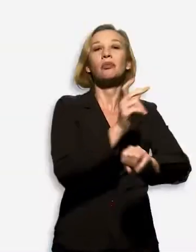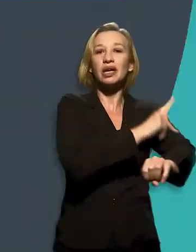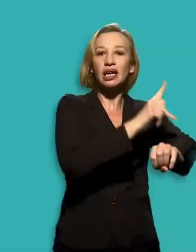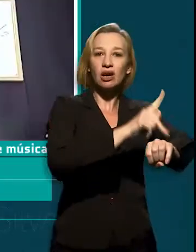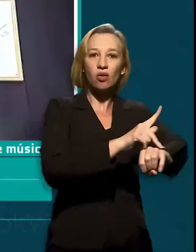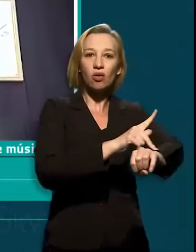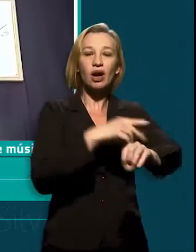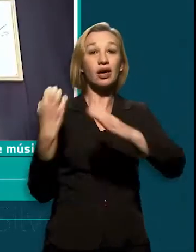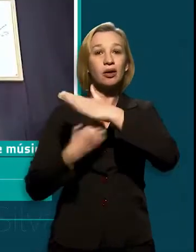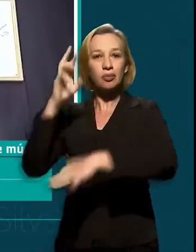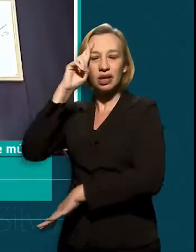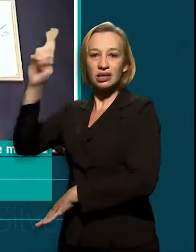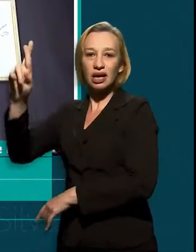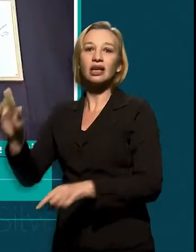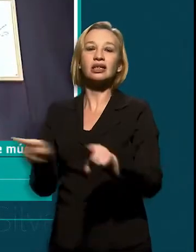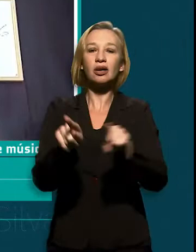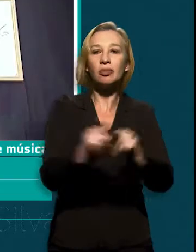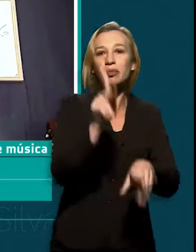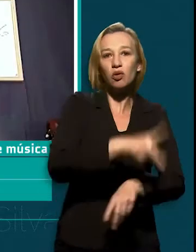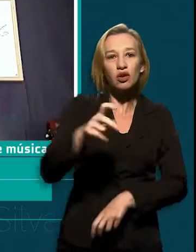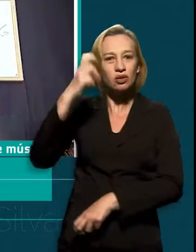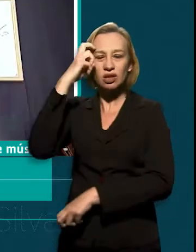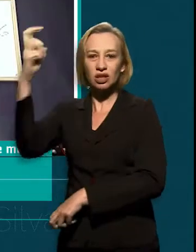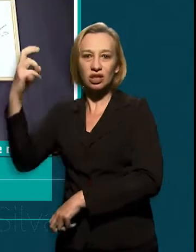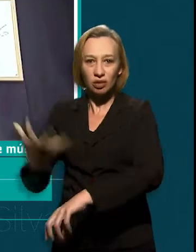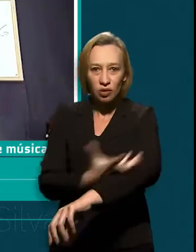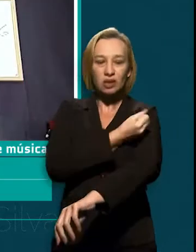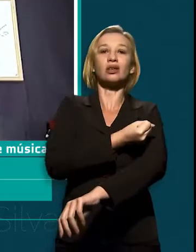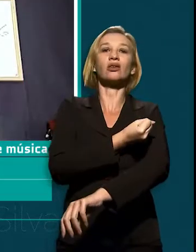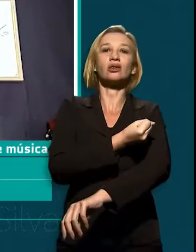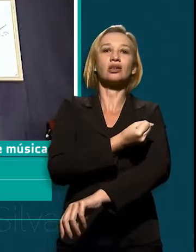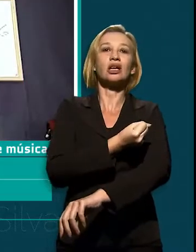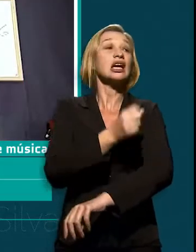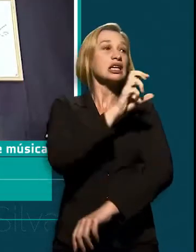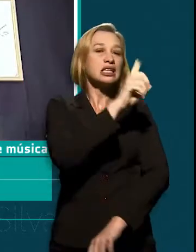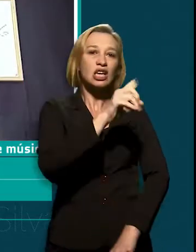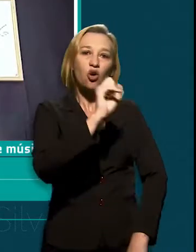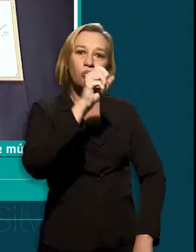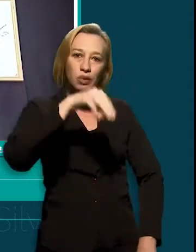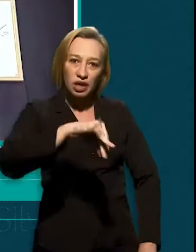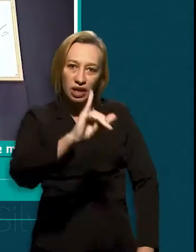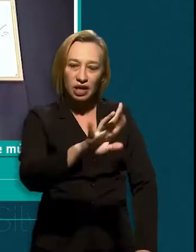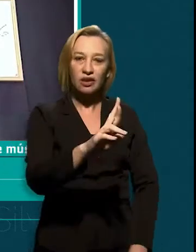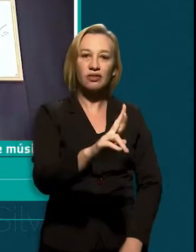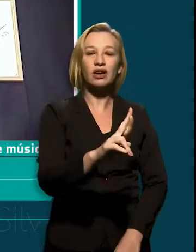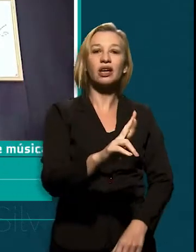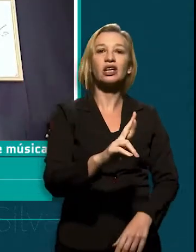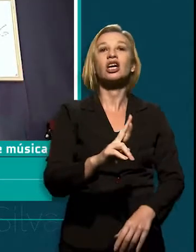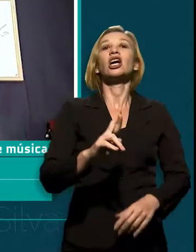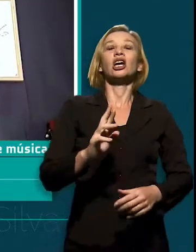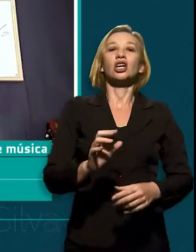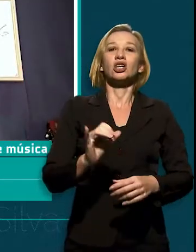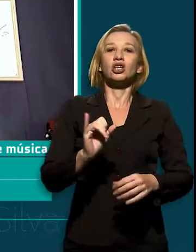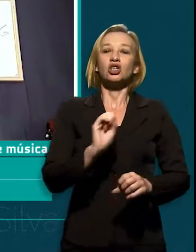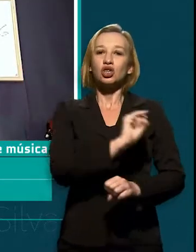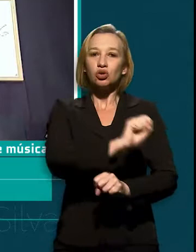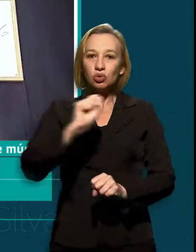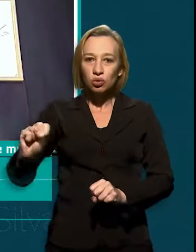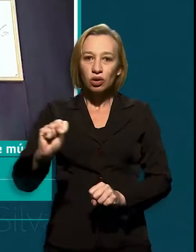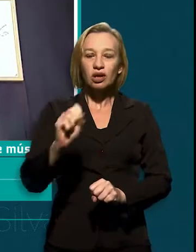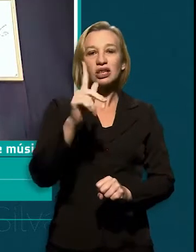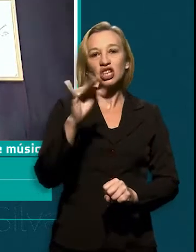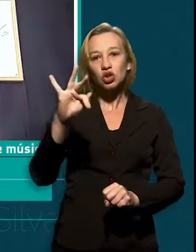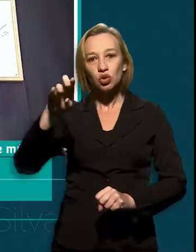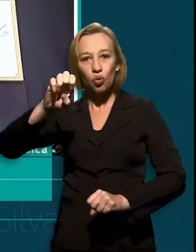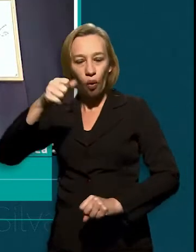virtual de hoje, com Érica Oliveira, pedagoga, empresária e professora de inteligência emocional. Zelmi Ferreira, instrutor